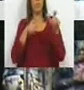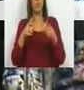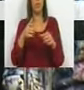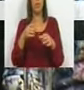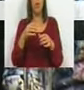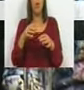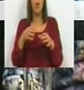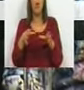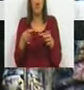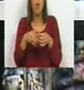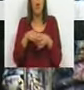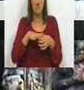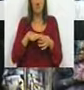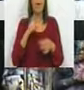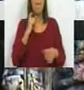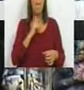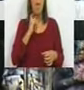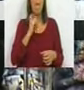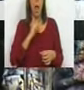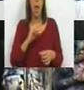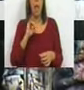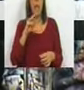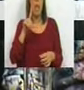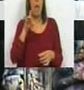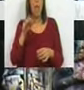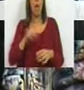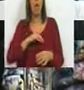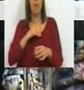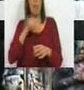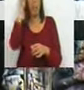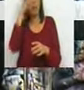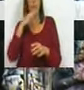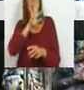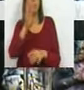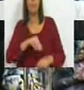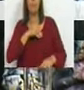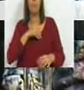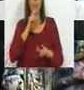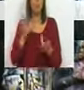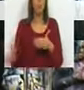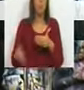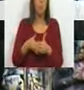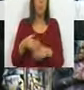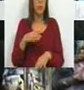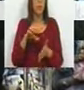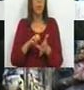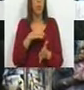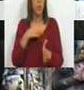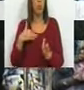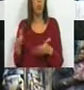da ilha, do Conselho de Pombal, de onde eu sou natural, e a preocupação que as pessoas sentem relativamente ao possível encerramento das extensões de